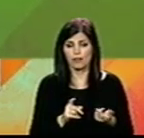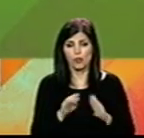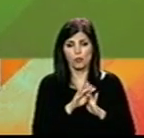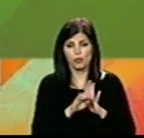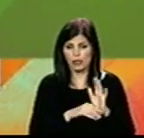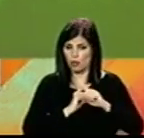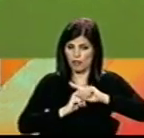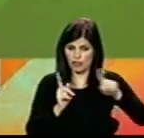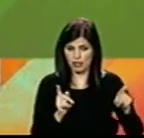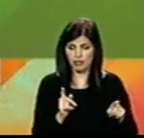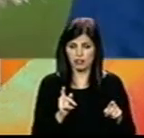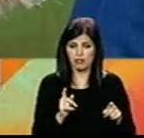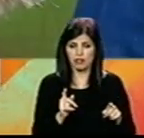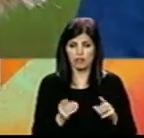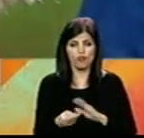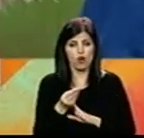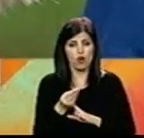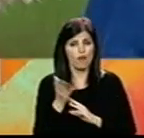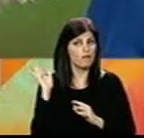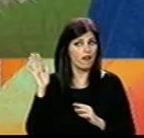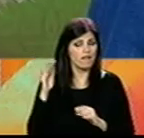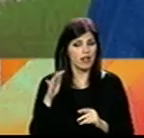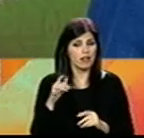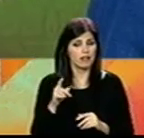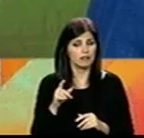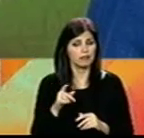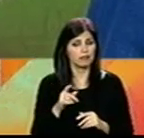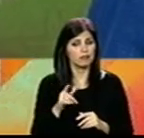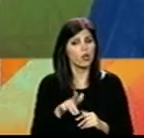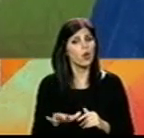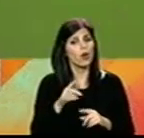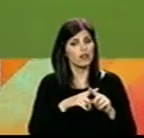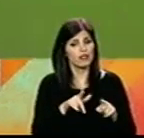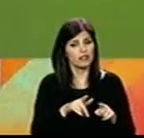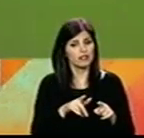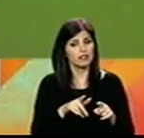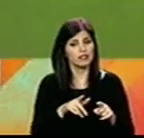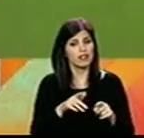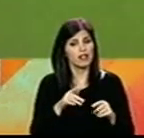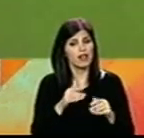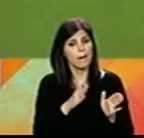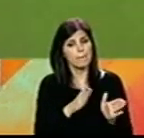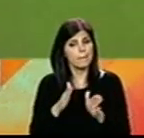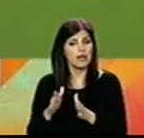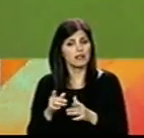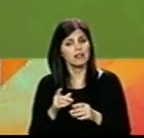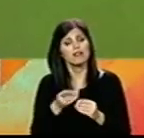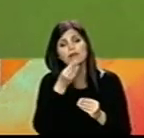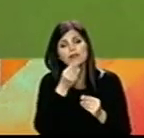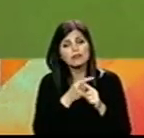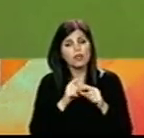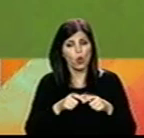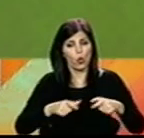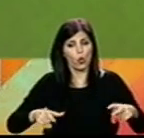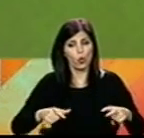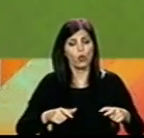é diferente e o origem também vem de partes um pouco diferentes. E o que utilizamos são diferentes partes para fazer diferentes elaborações. Os lomos sempre